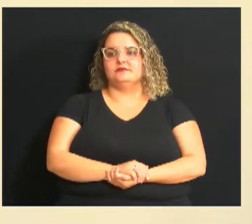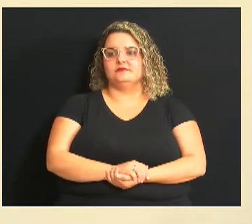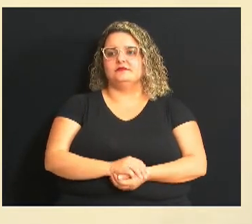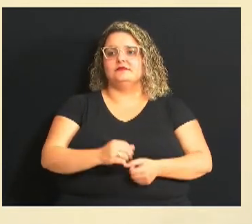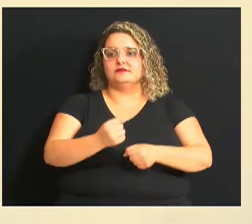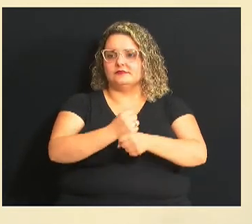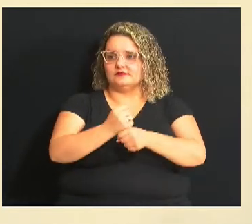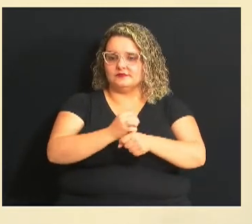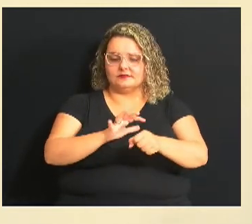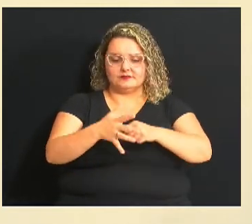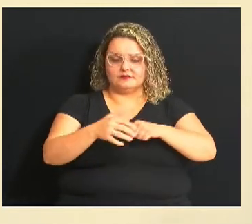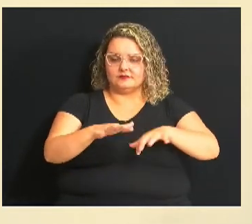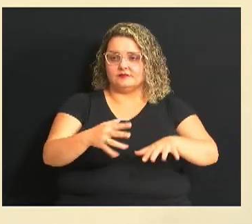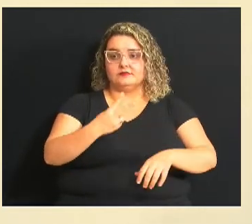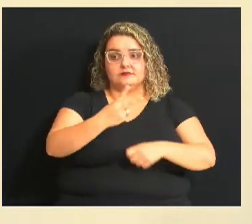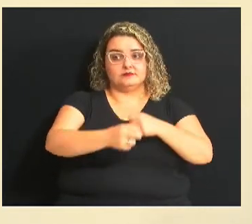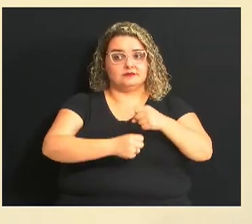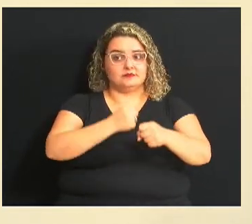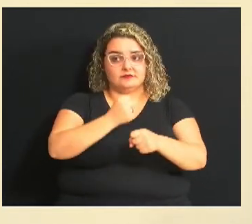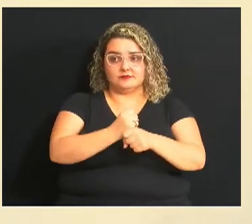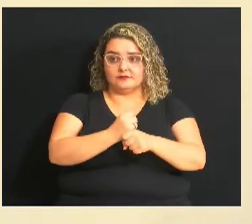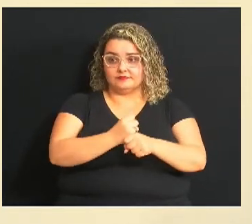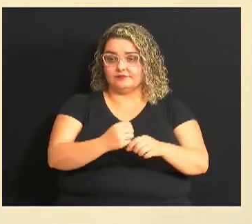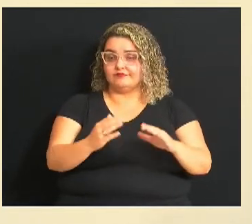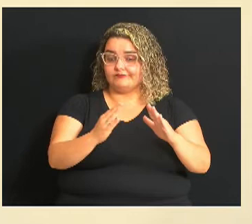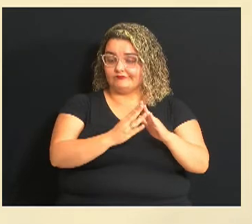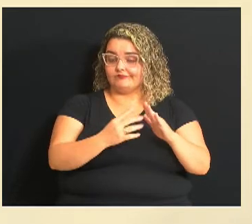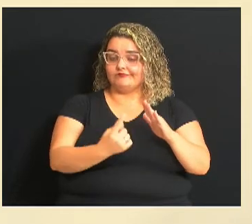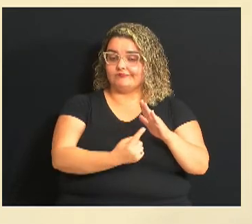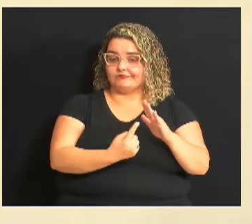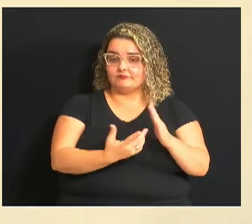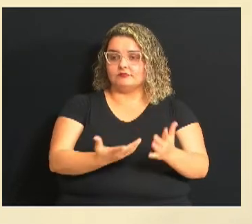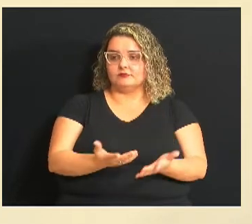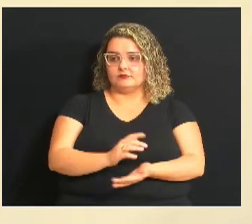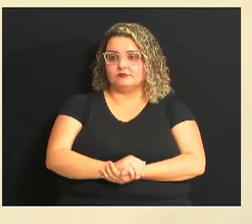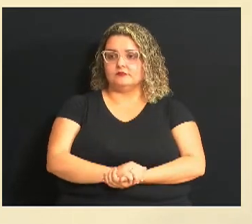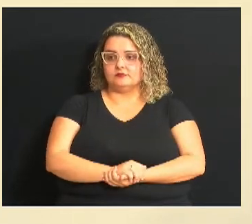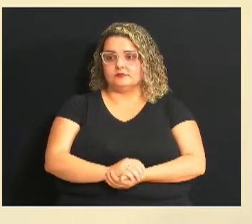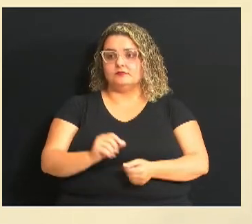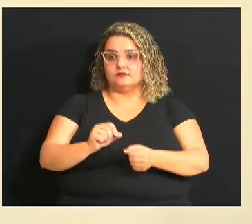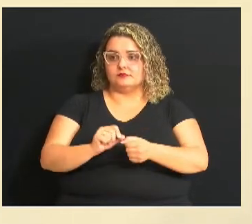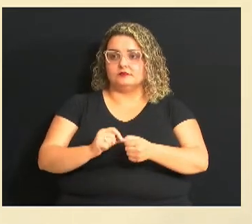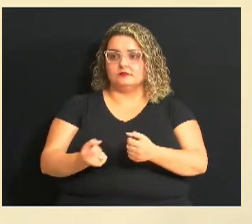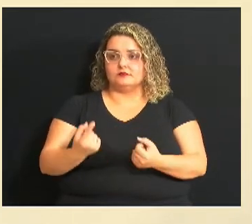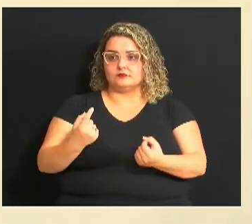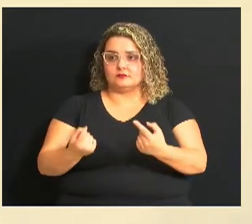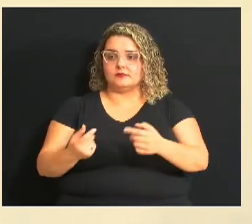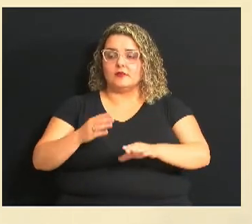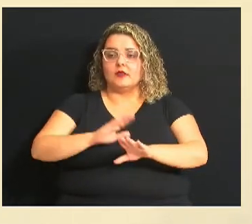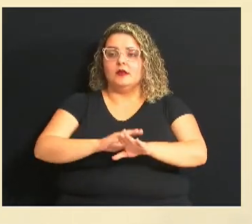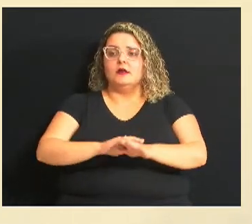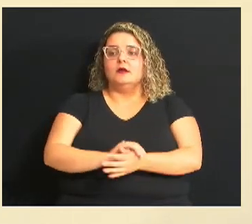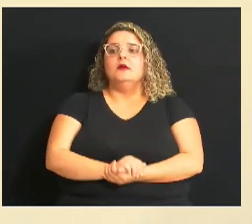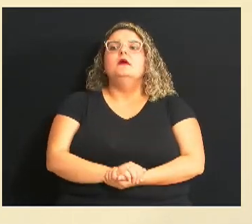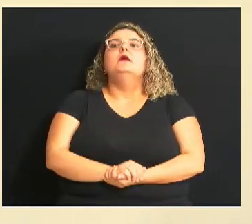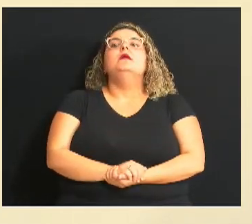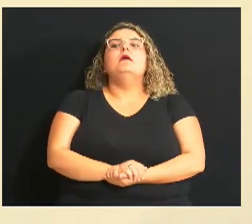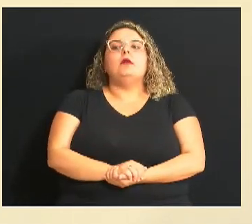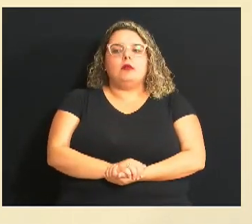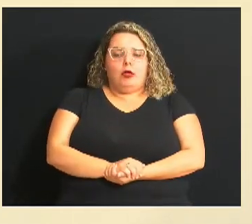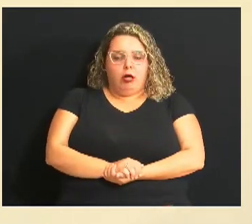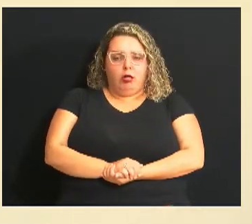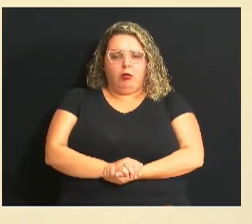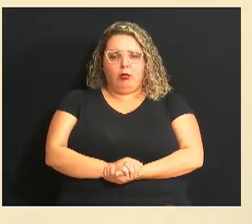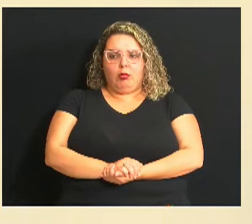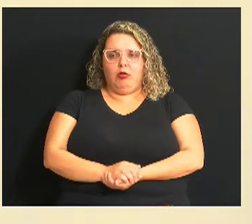pandemia, ficamos 2 anos reclusos, nós fizemos algumas atividades de combate ao Covid. Numa